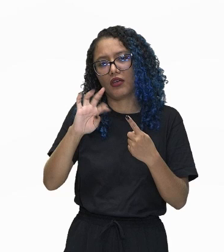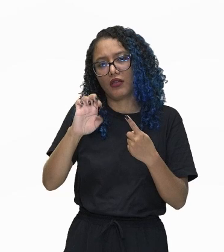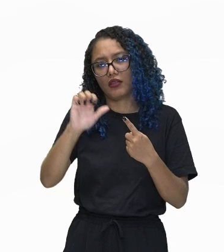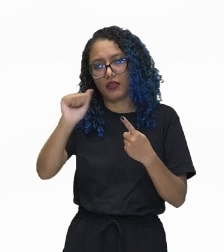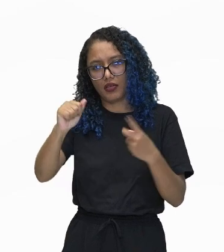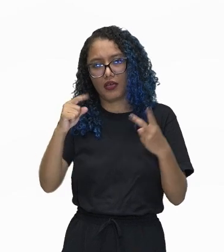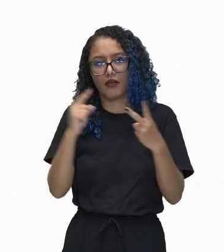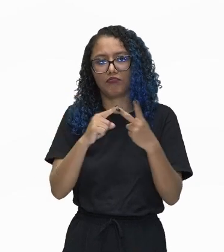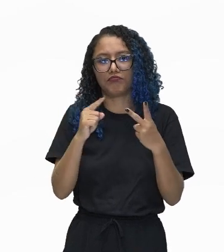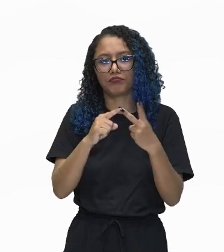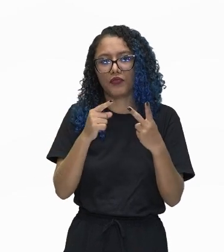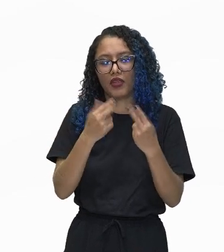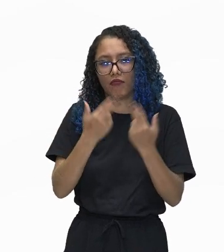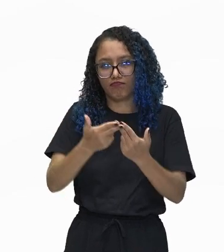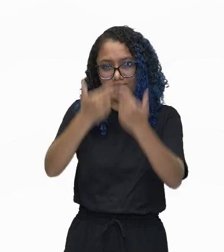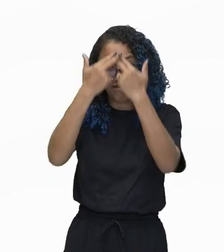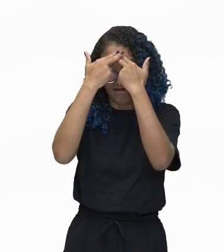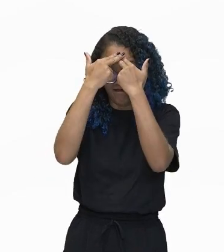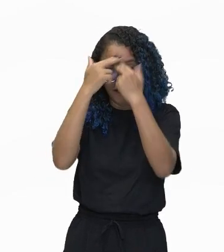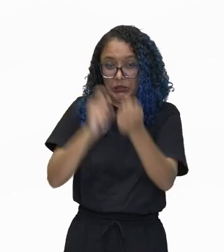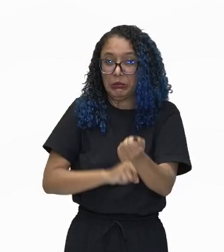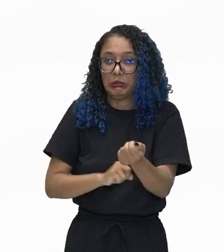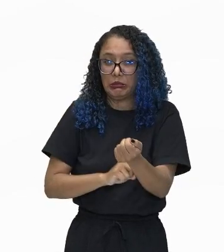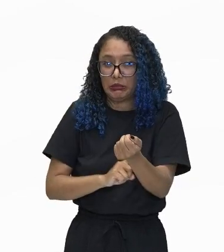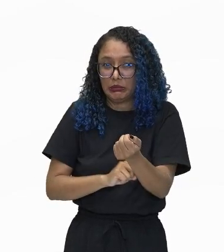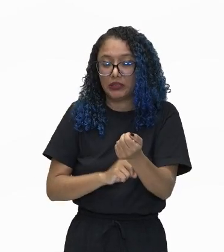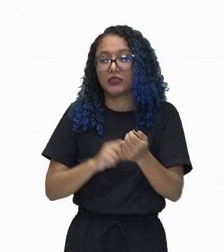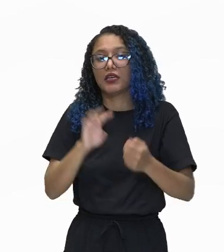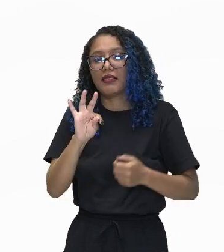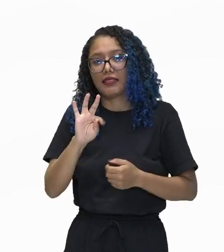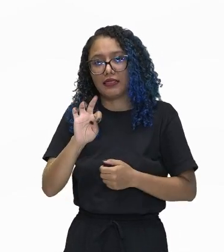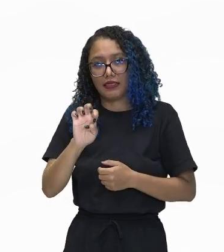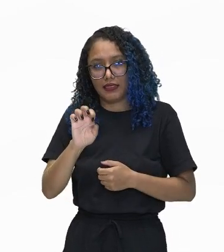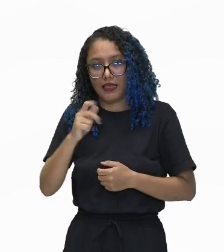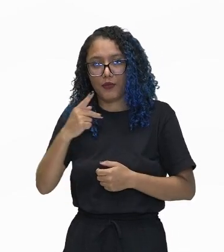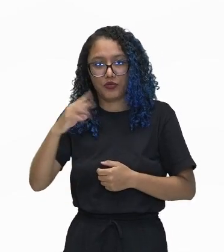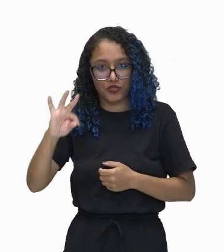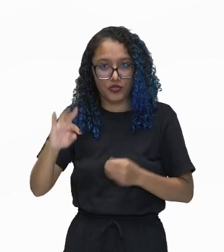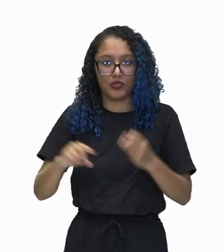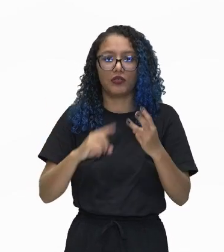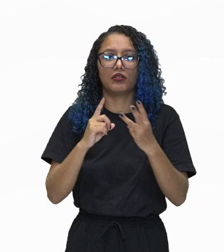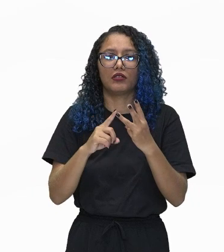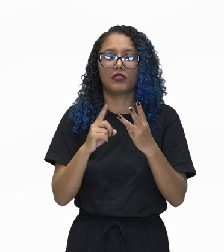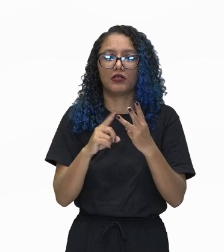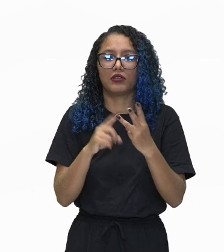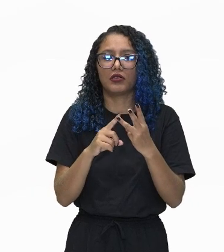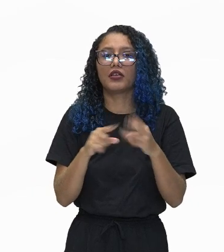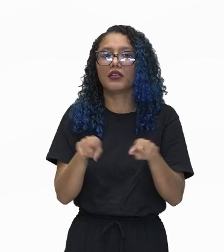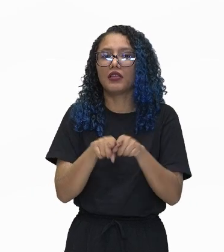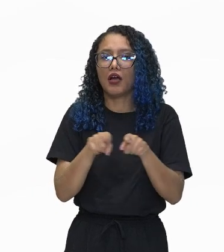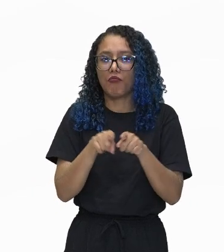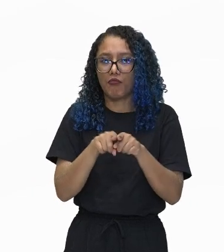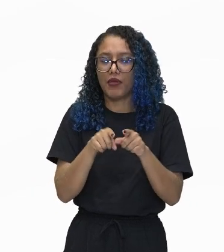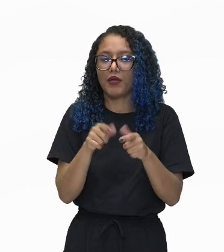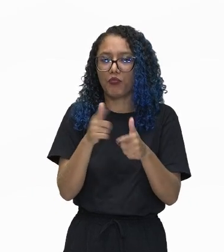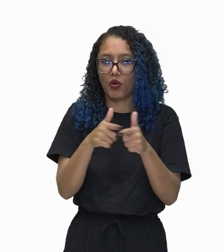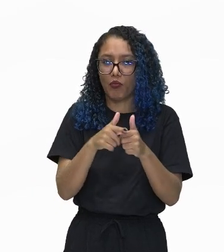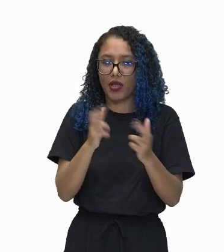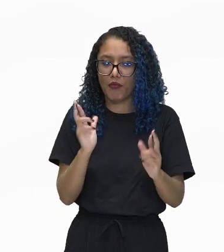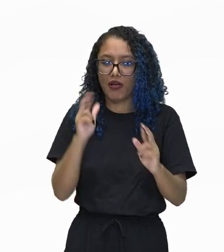de estresse pós-traumático, que é o TEP, e os quadros associados